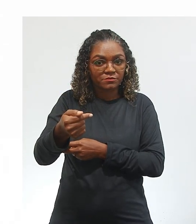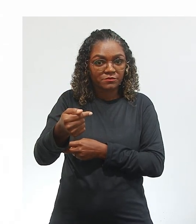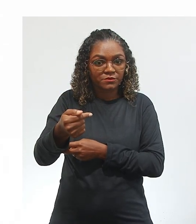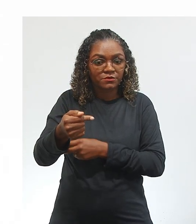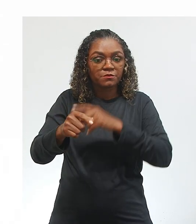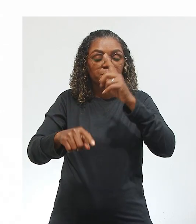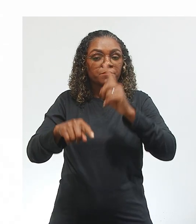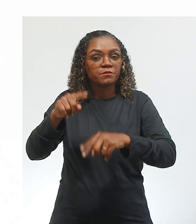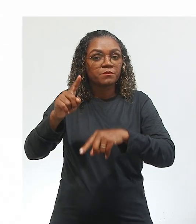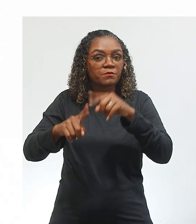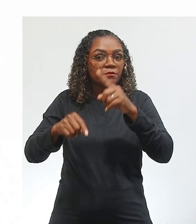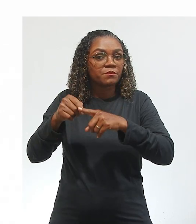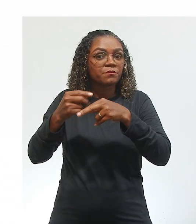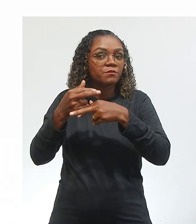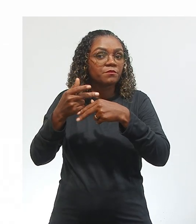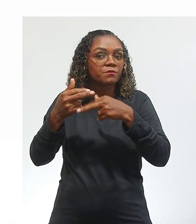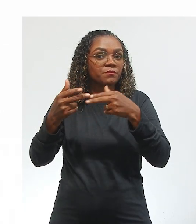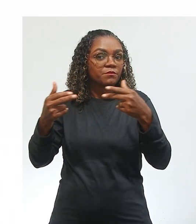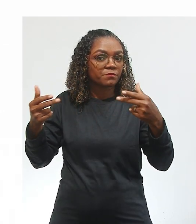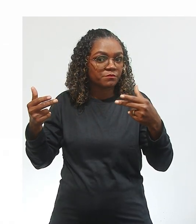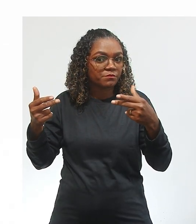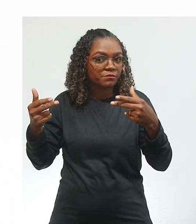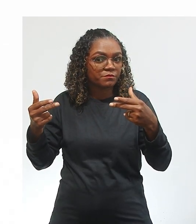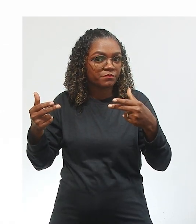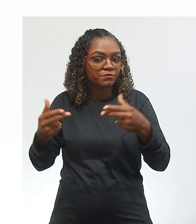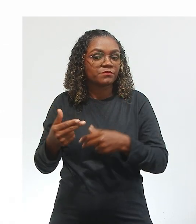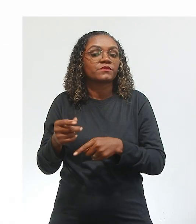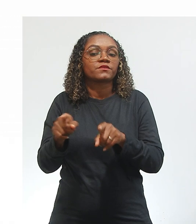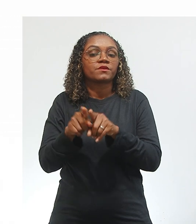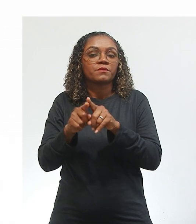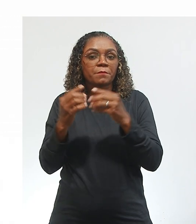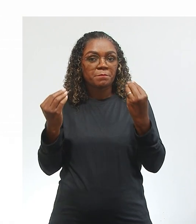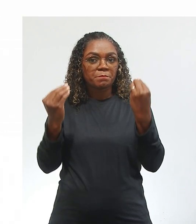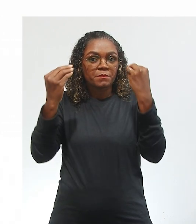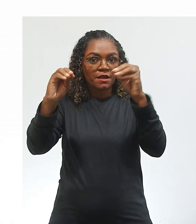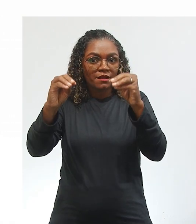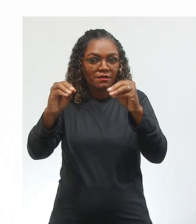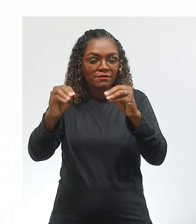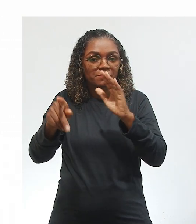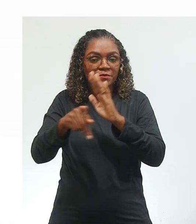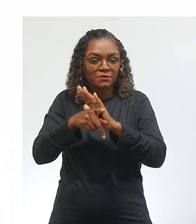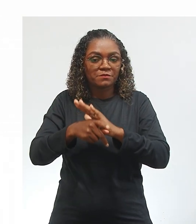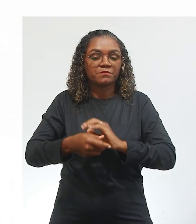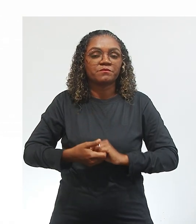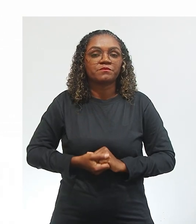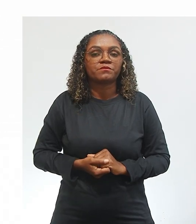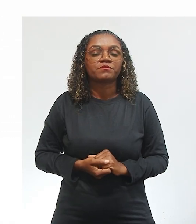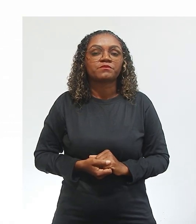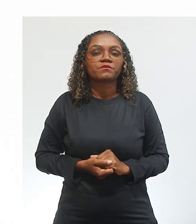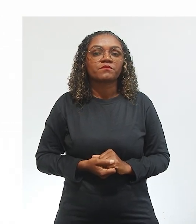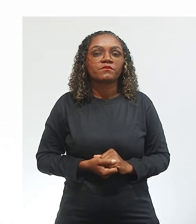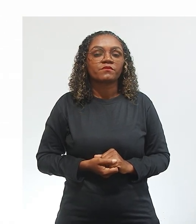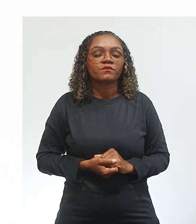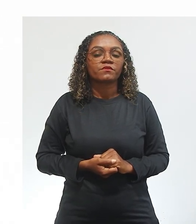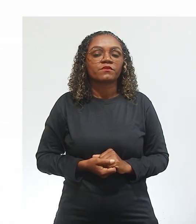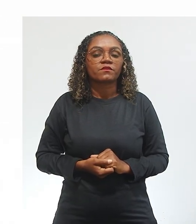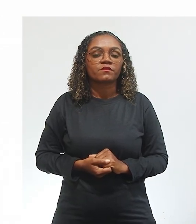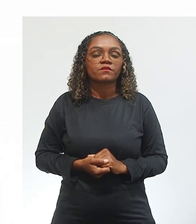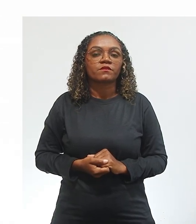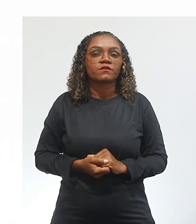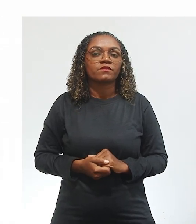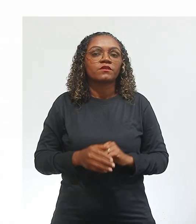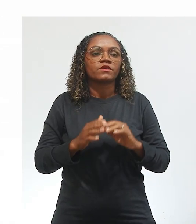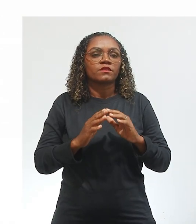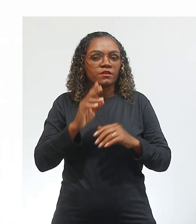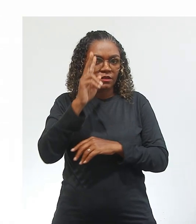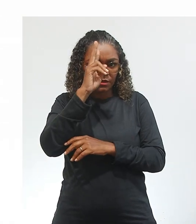tivemos 7 mil em mercadoria, que seria lançado lá em estoque no meu ativo. Então, o que